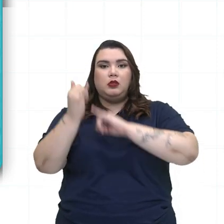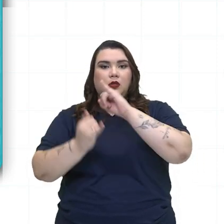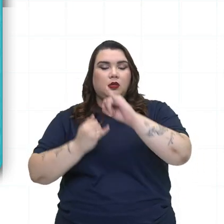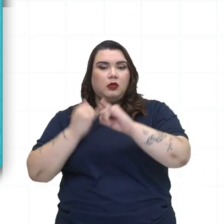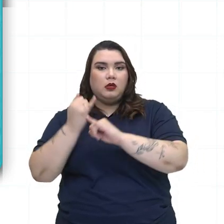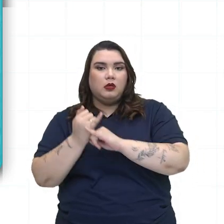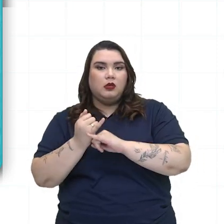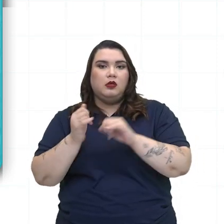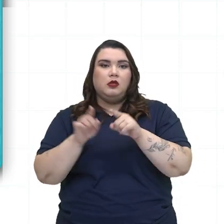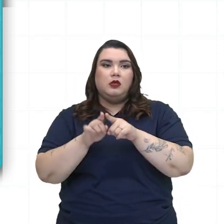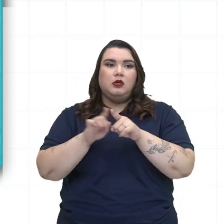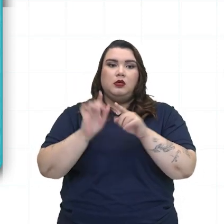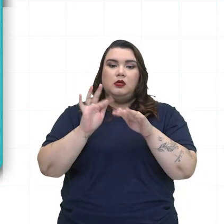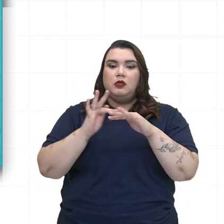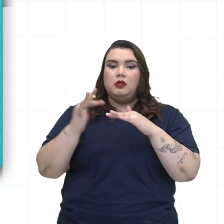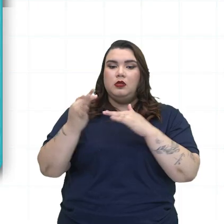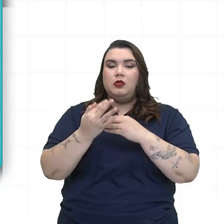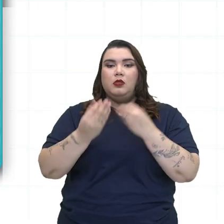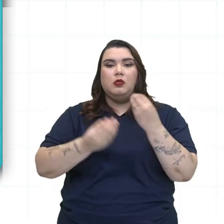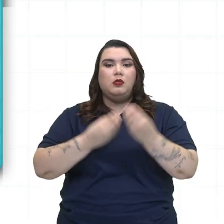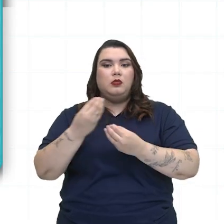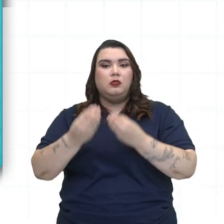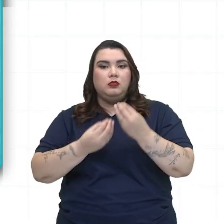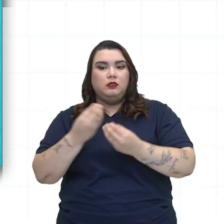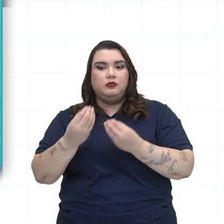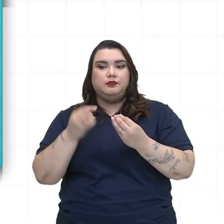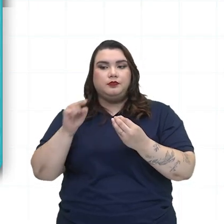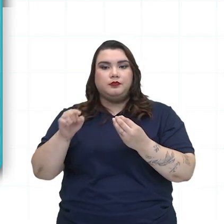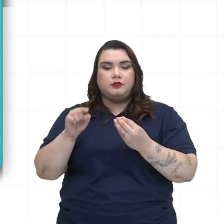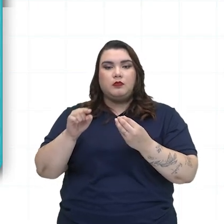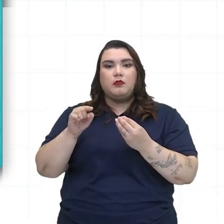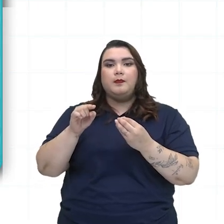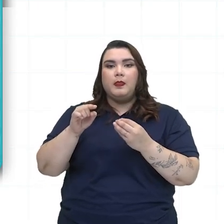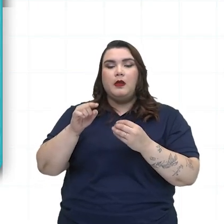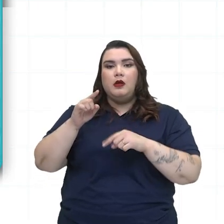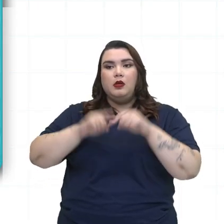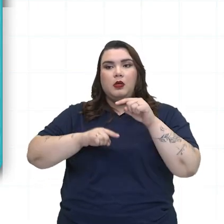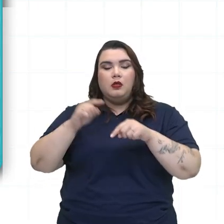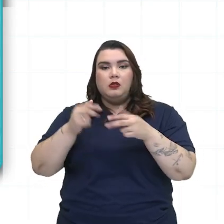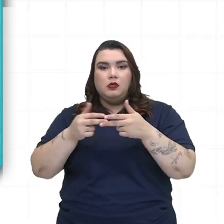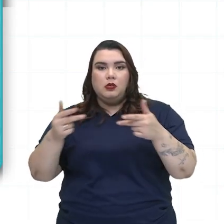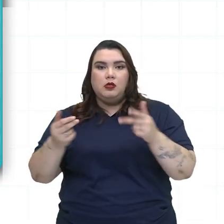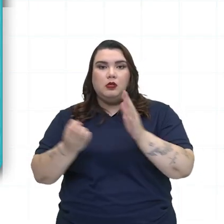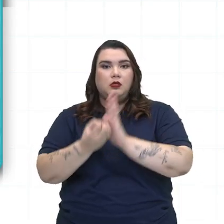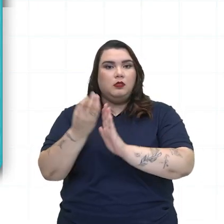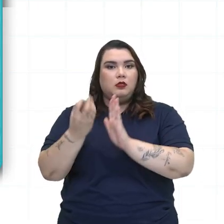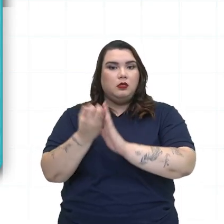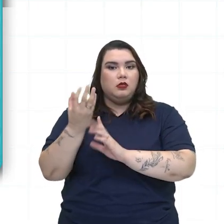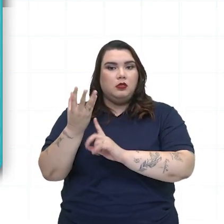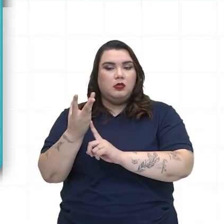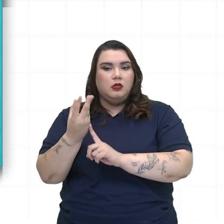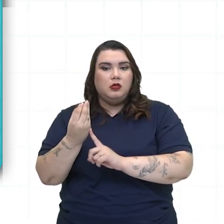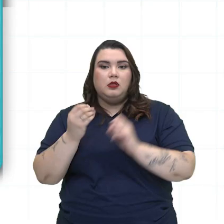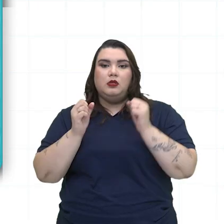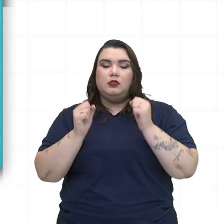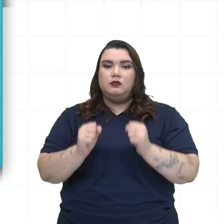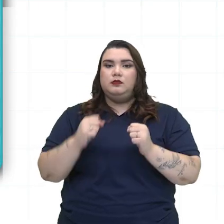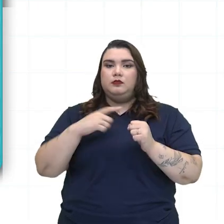internet, das redes sociais, pela forma como esse objeto, esse elemento, essa produção artística, ela pode